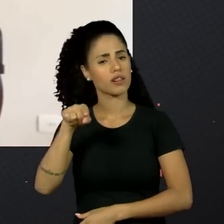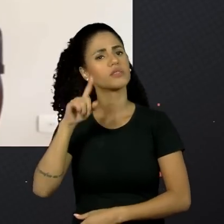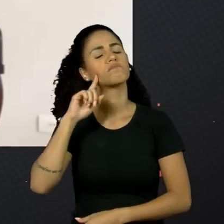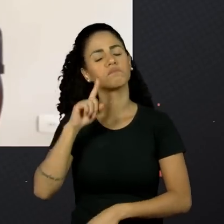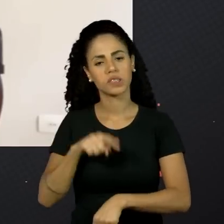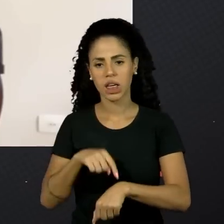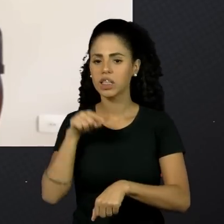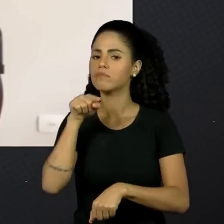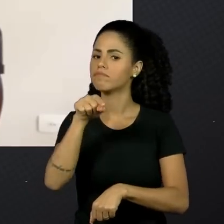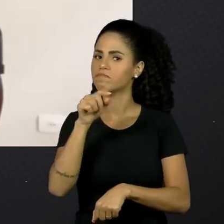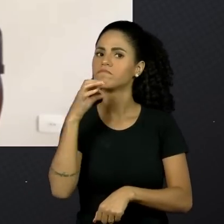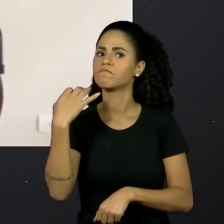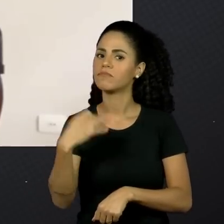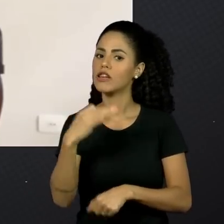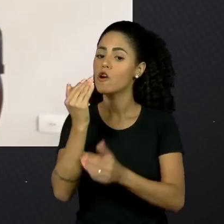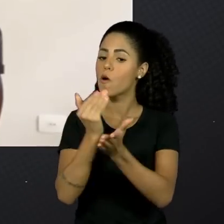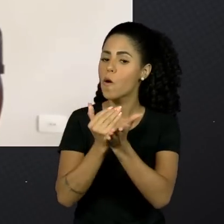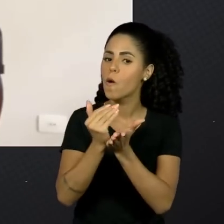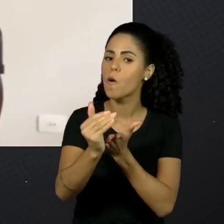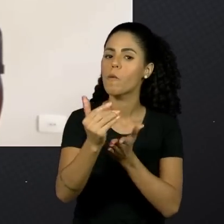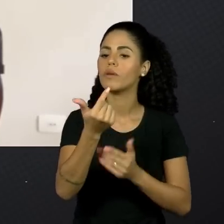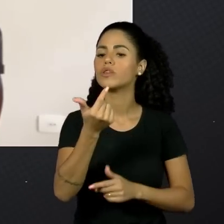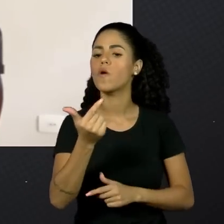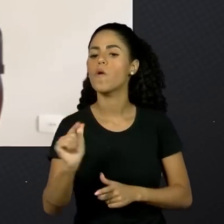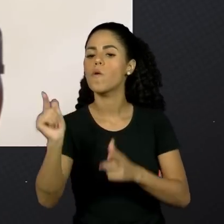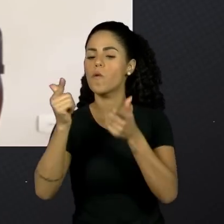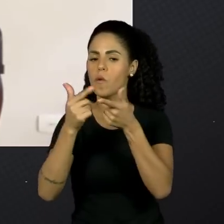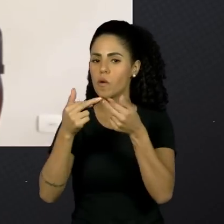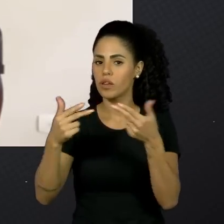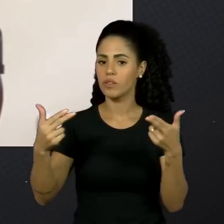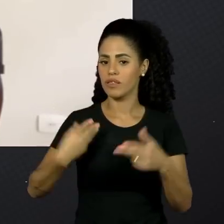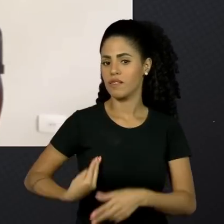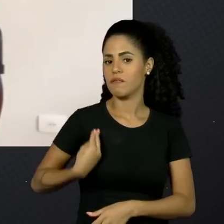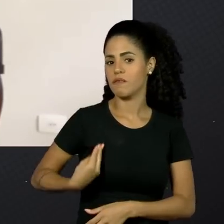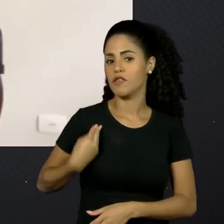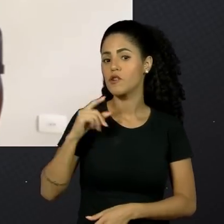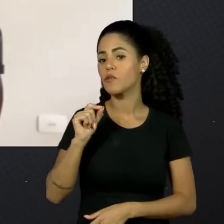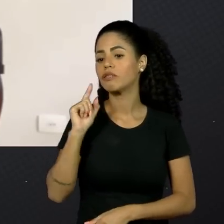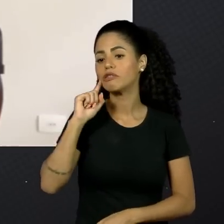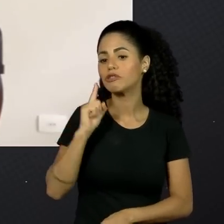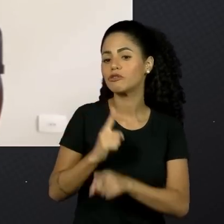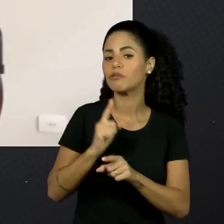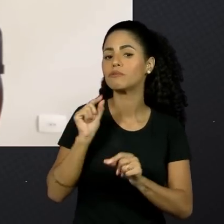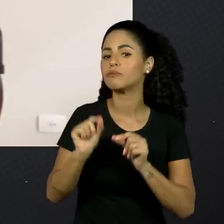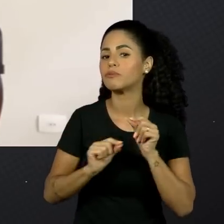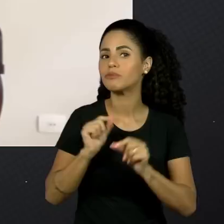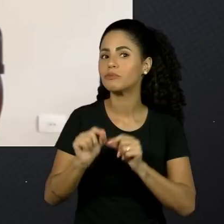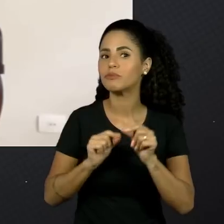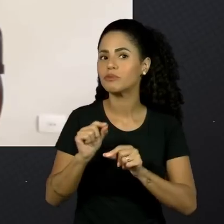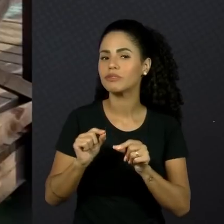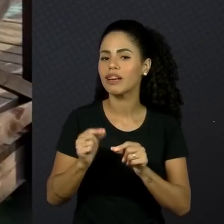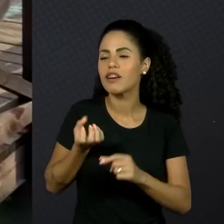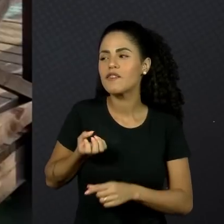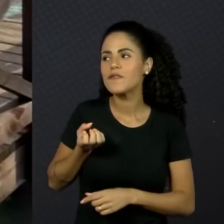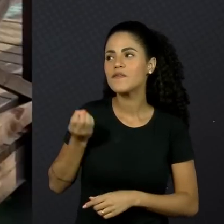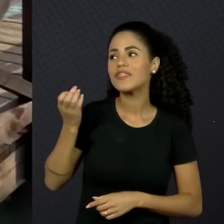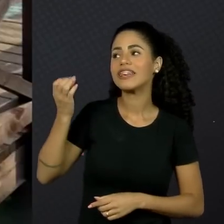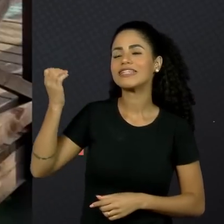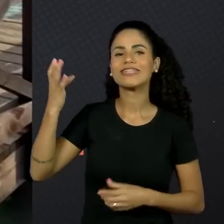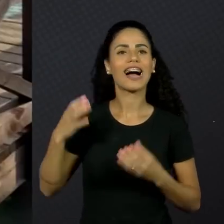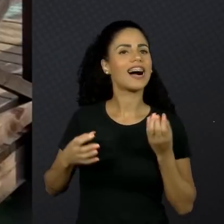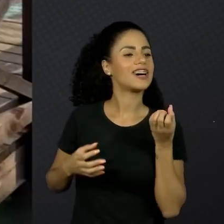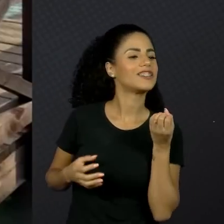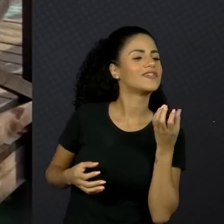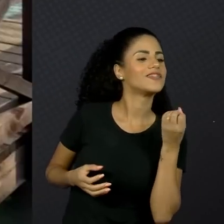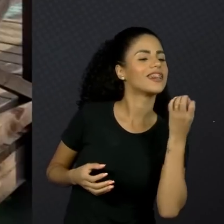Aí começa um outro movimento na nossa vida e que a gente descobre o amor por viajar, pelas viagens,